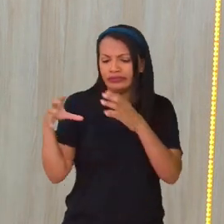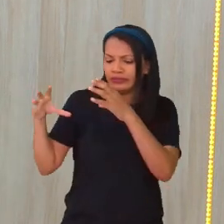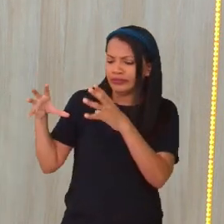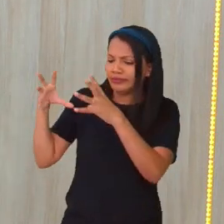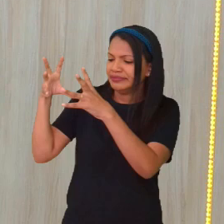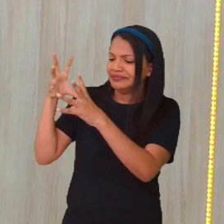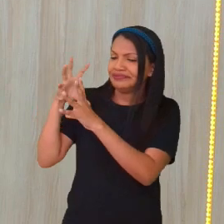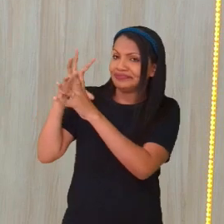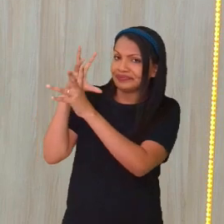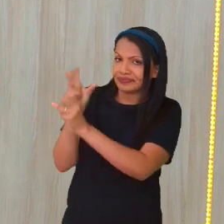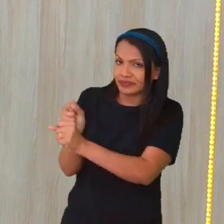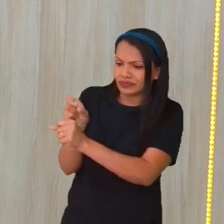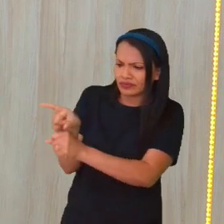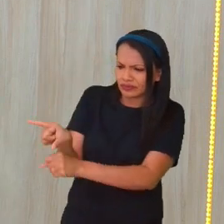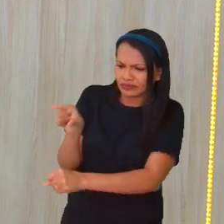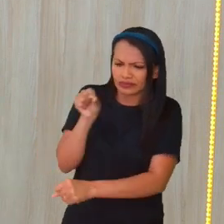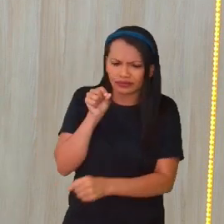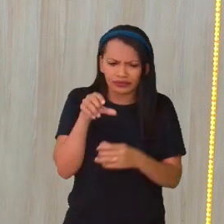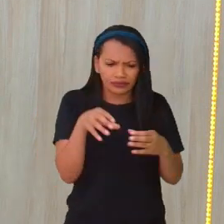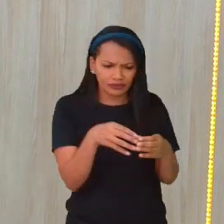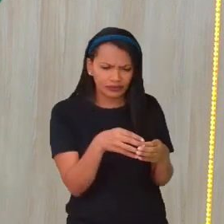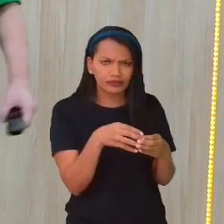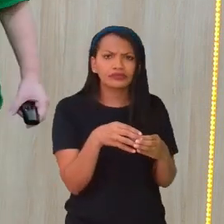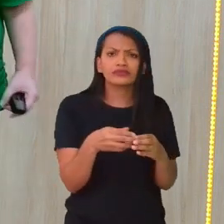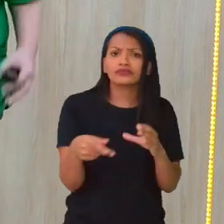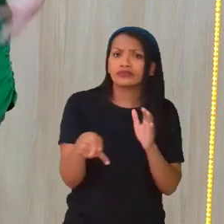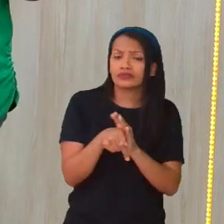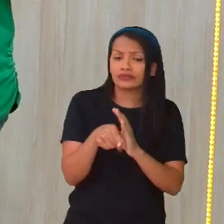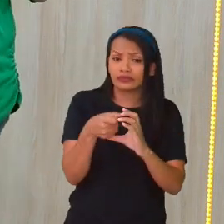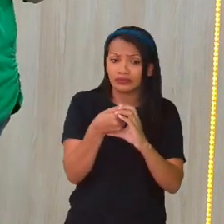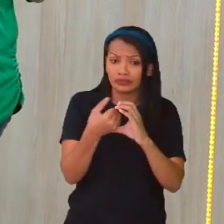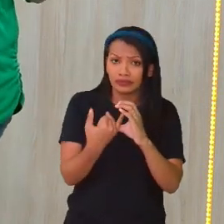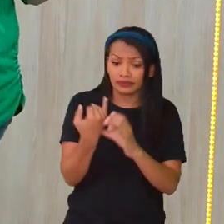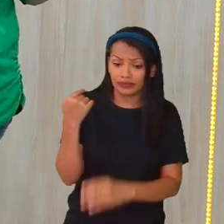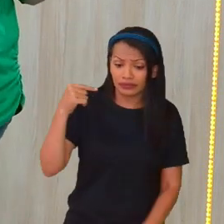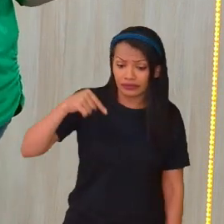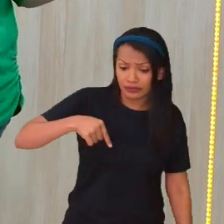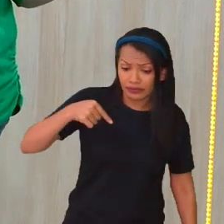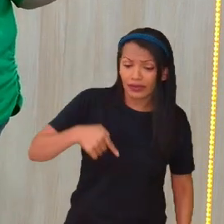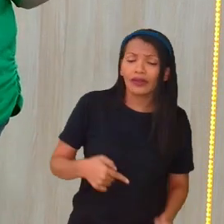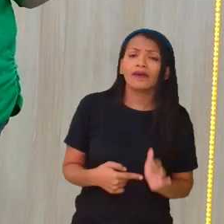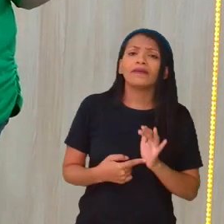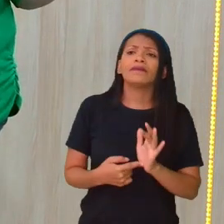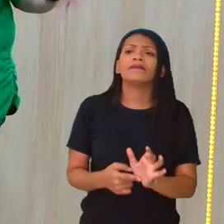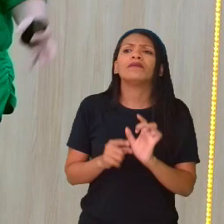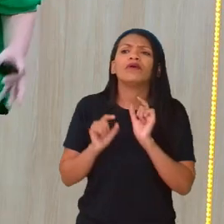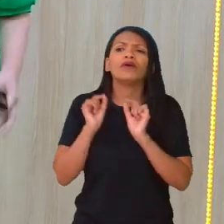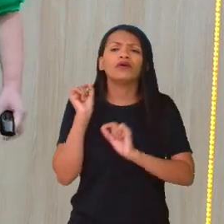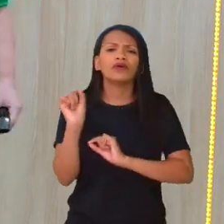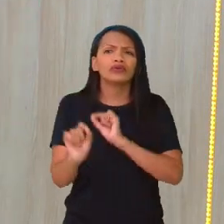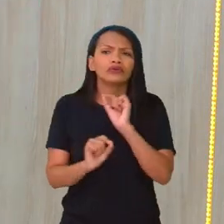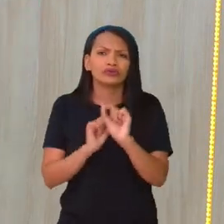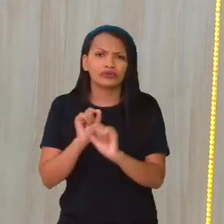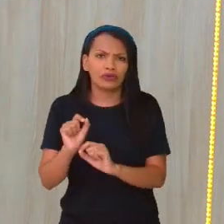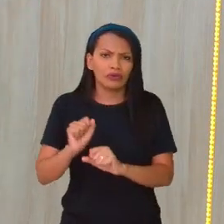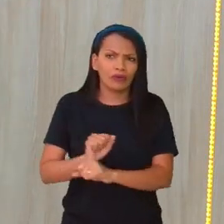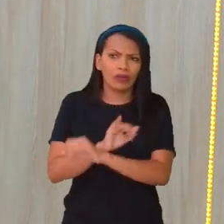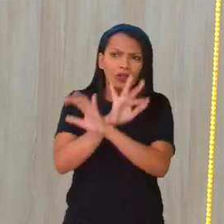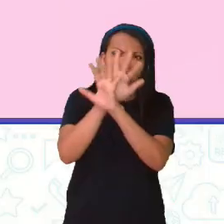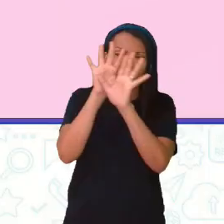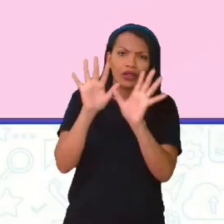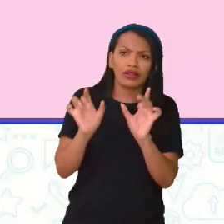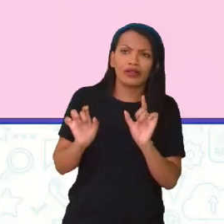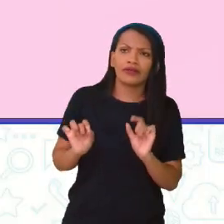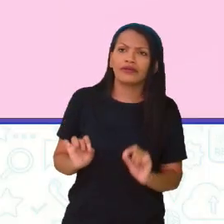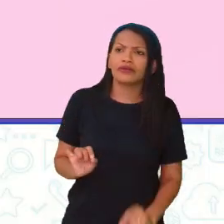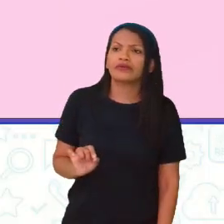espaço amostral, tá? Determinado por certas características. Aqui eu mostro com bastante clareza